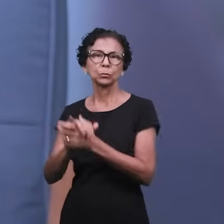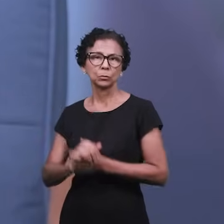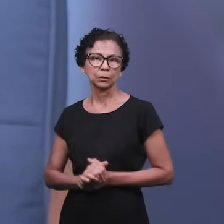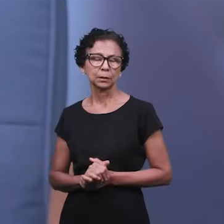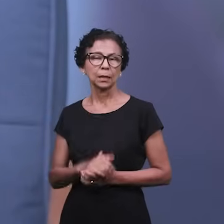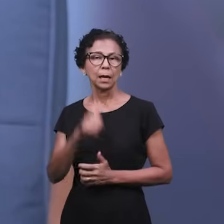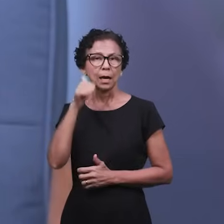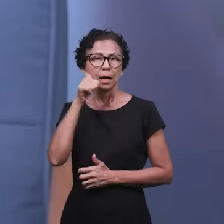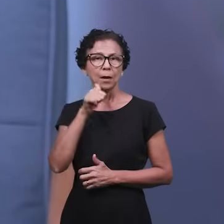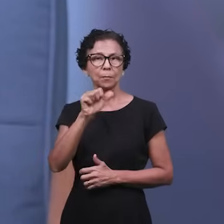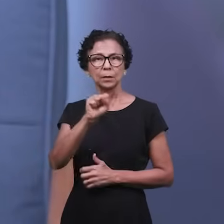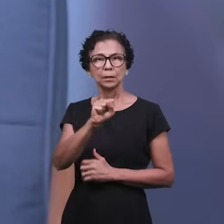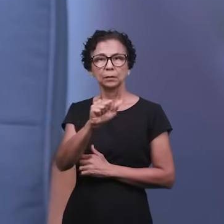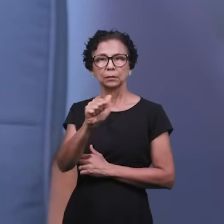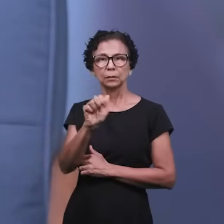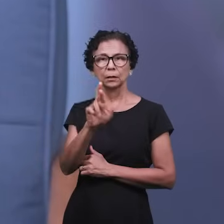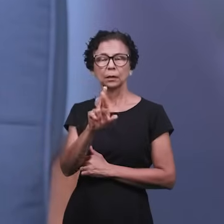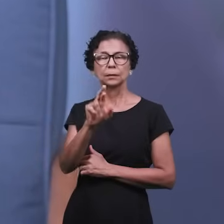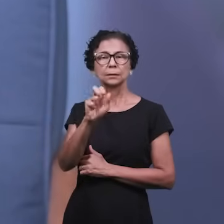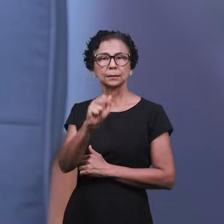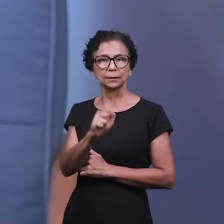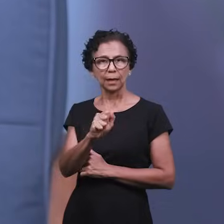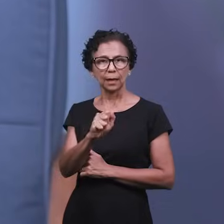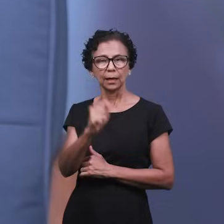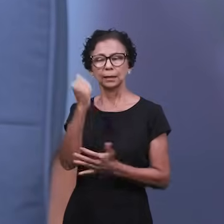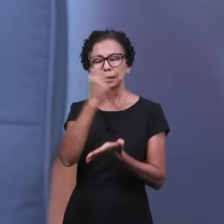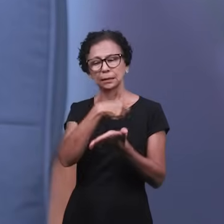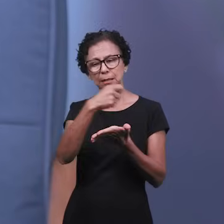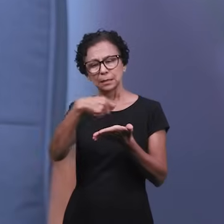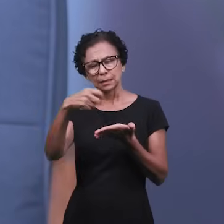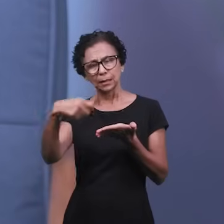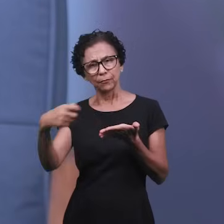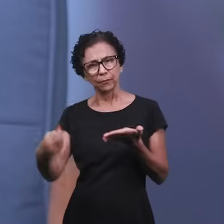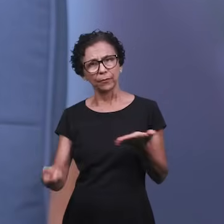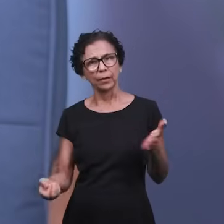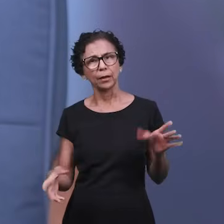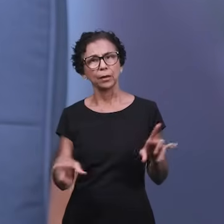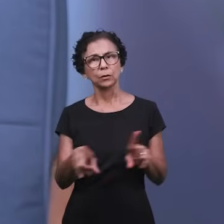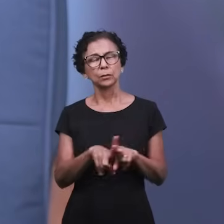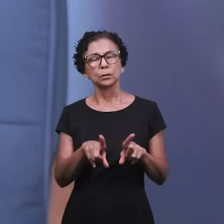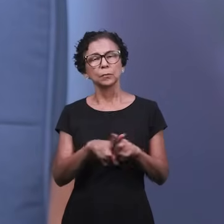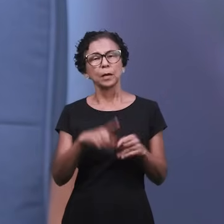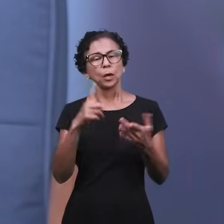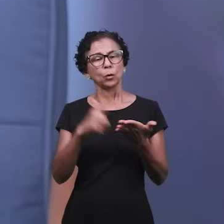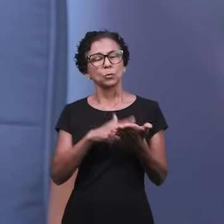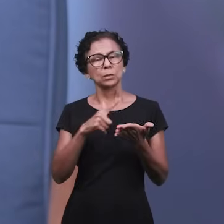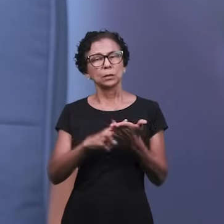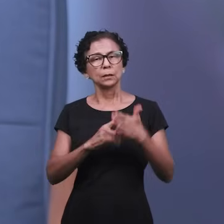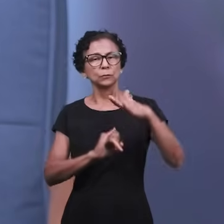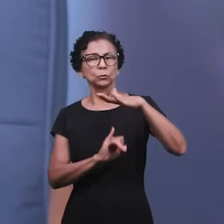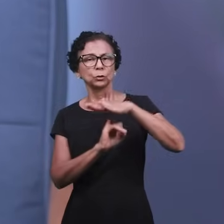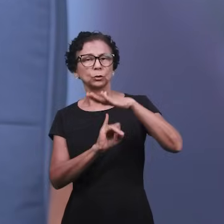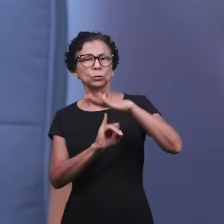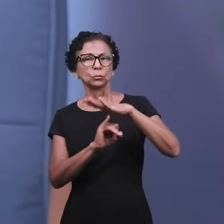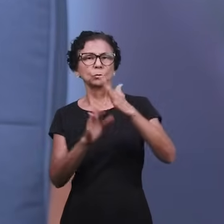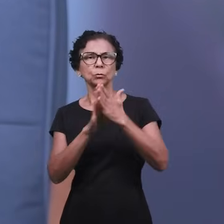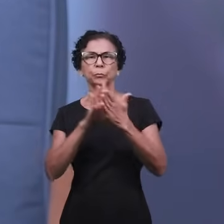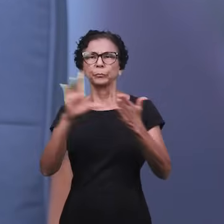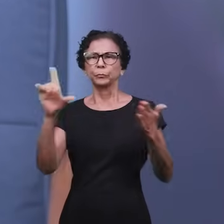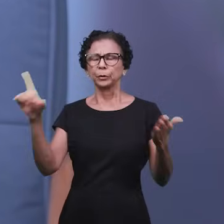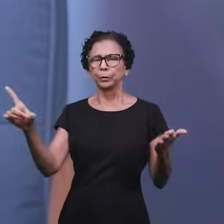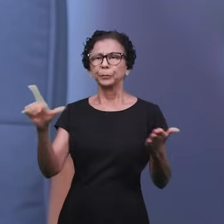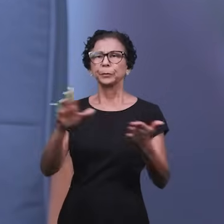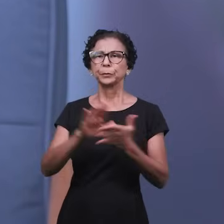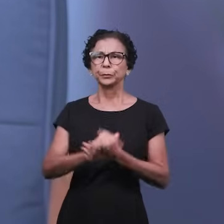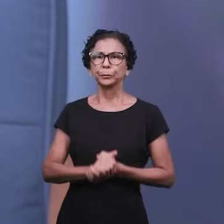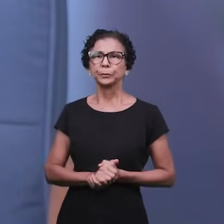se aprofunda nos conhecimentos, o livro Palavra de Deus, de capinha azul, do Instituto Bíblico. E nesse momento nós convidamos